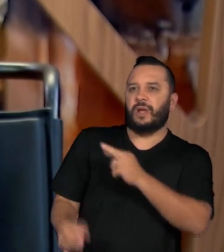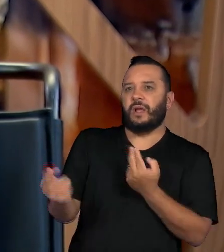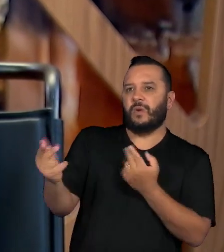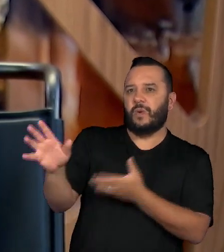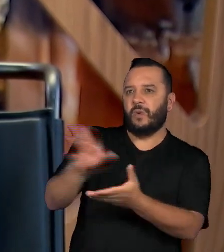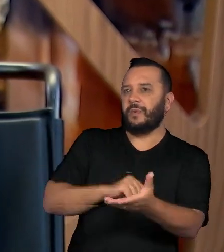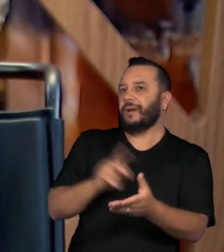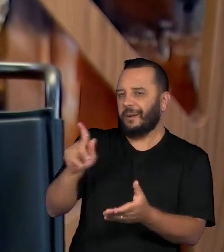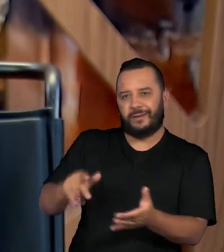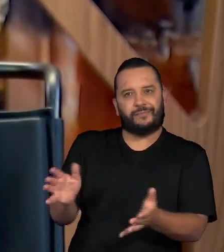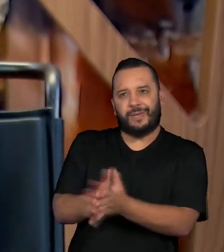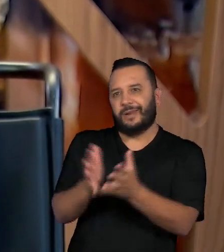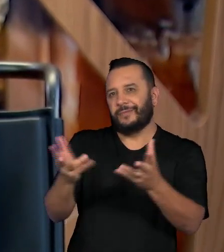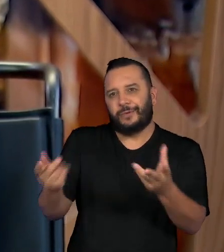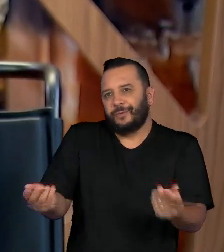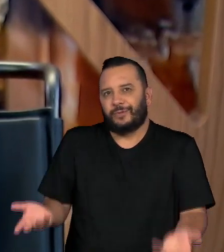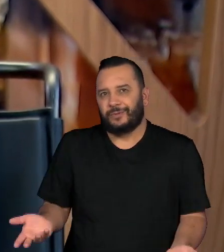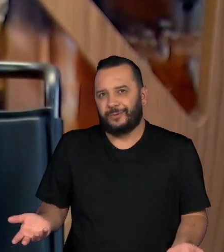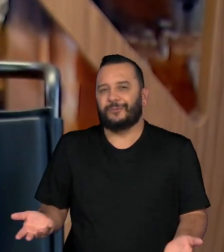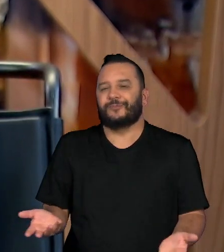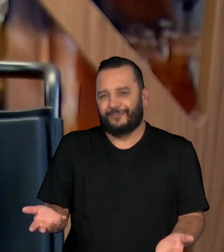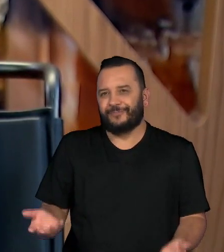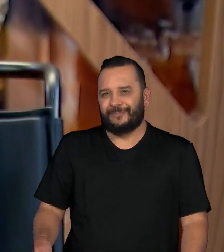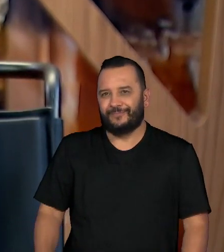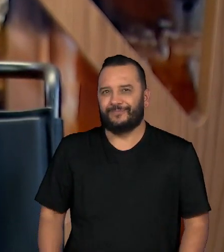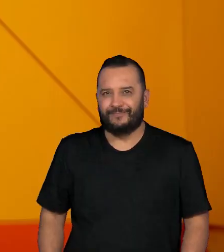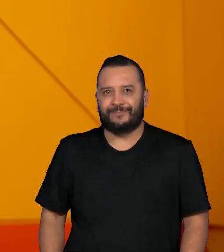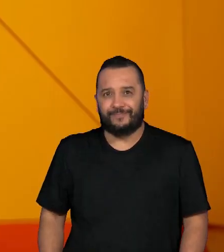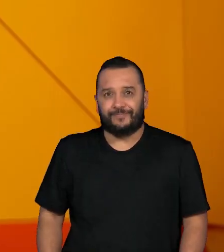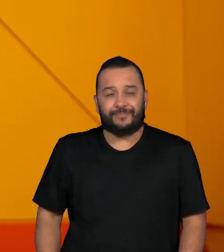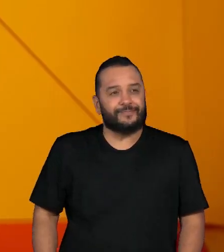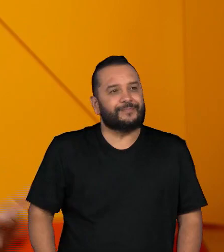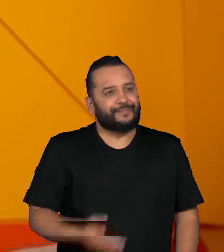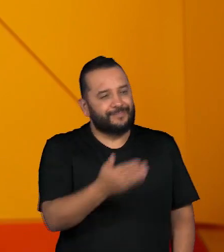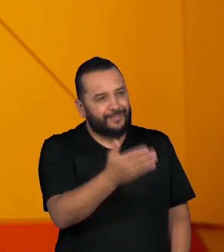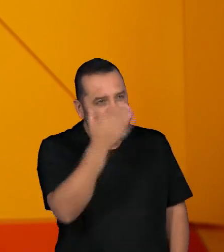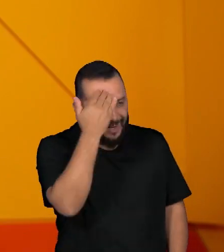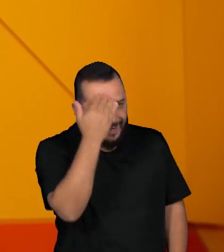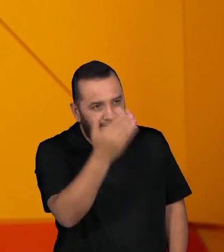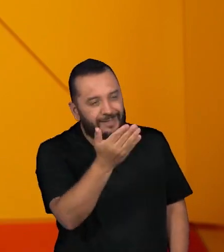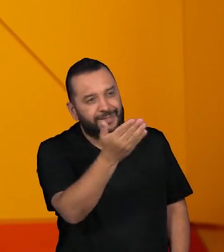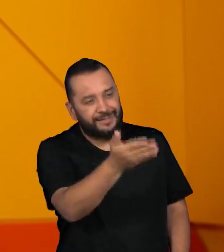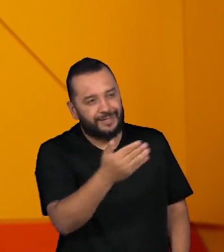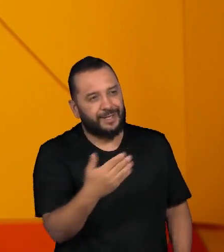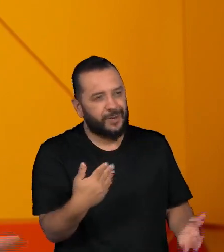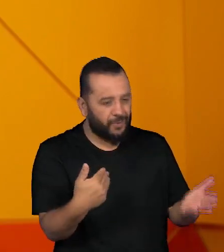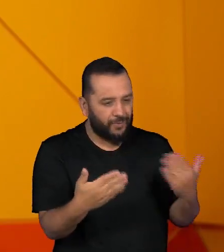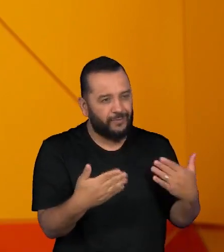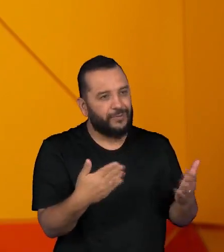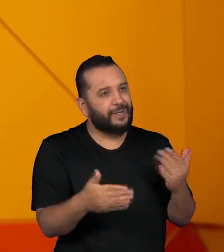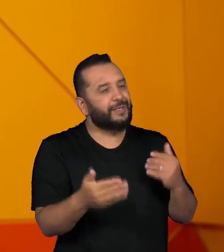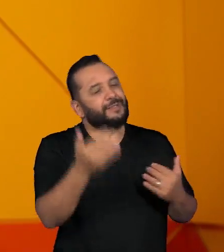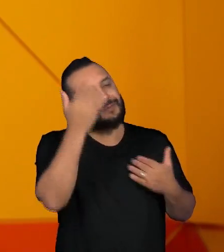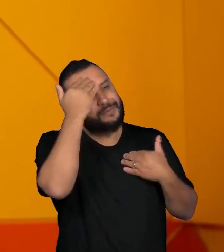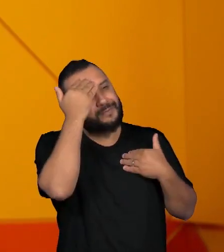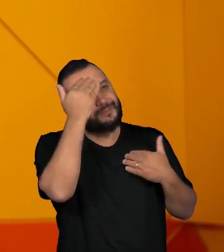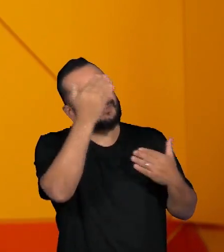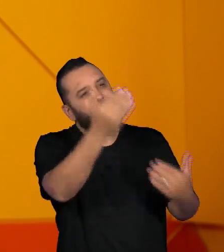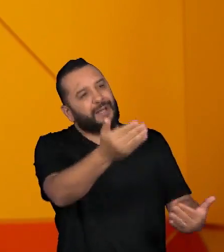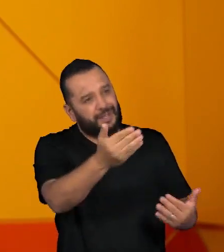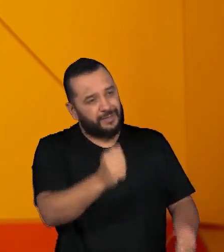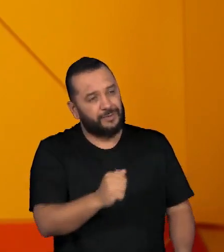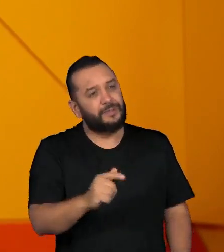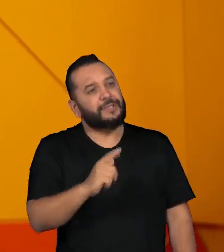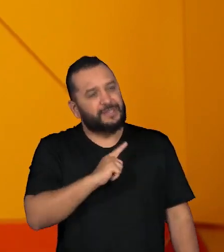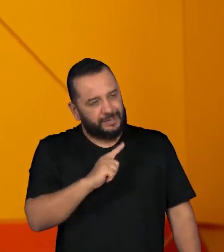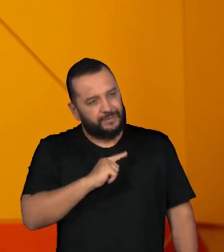é incrível, é maravilhoso. Meninas, eu quero agradecer por essa conversa, muito obrigada. Eu acho que a gente teve um